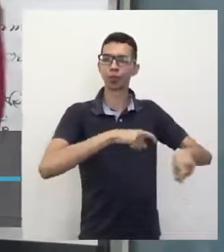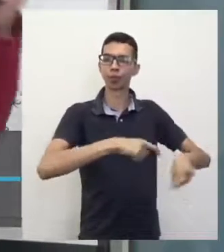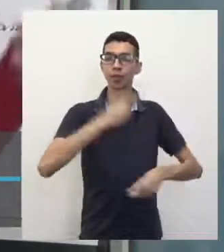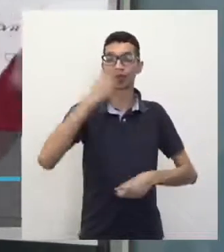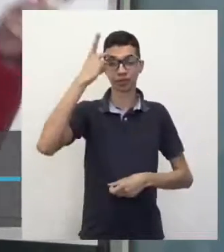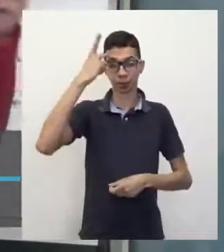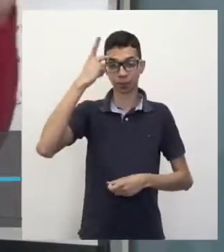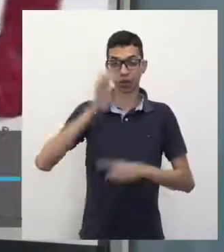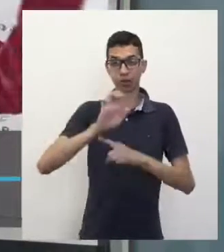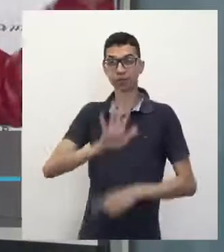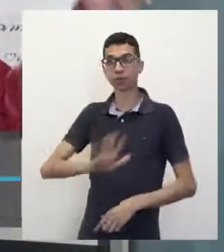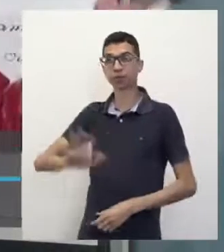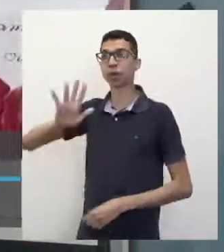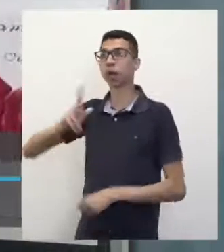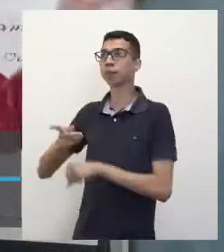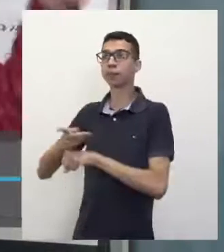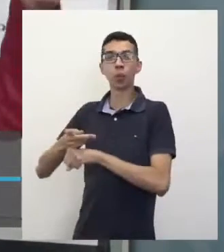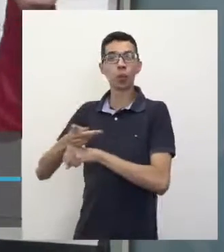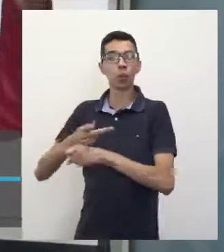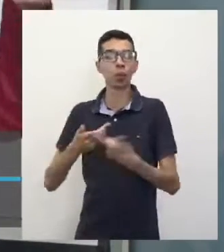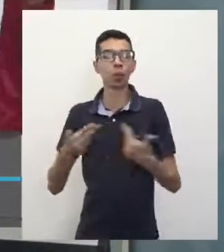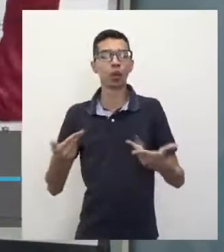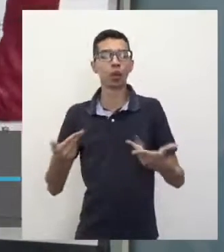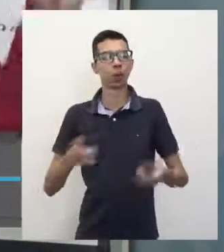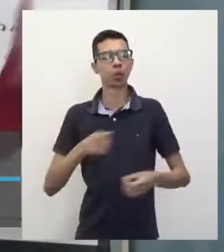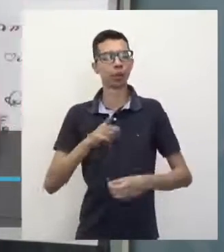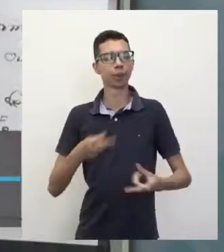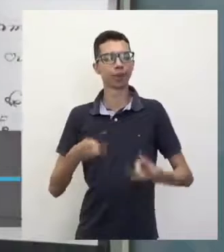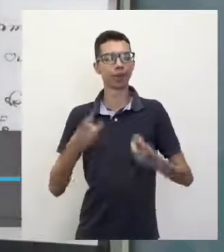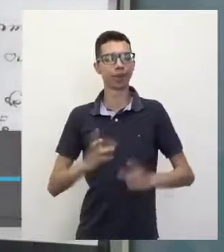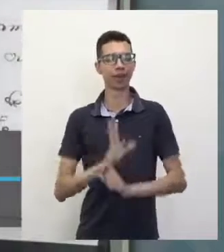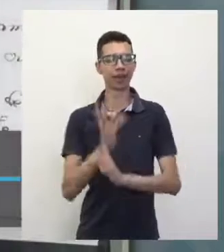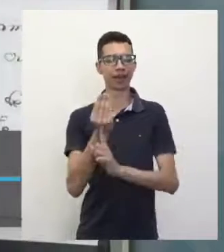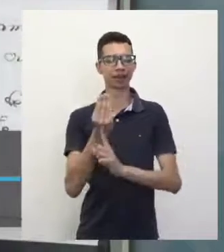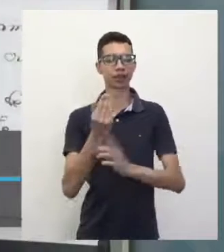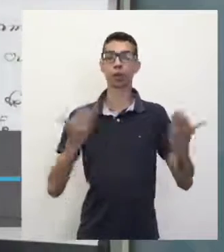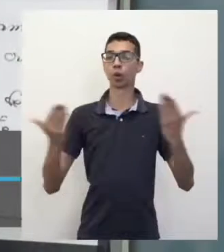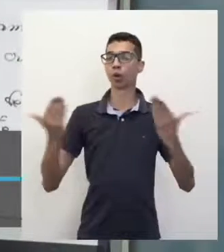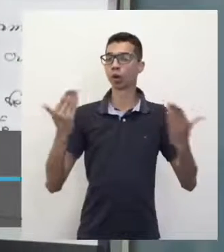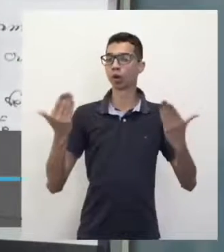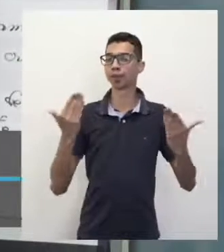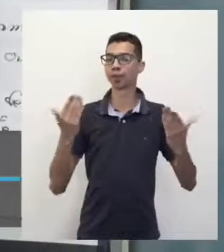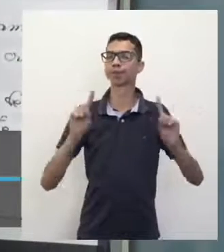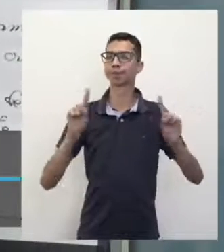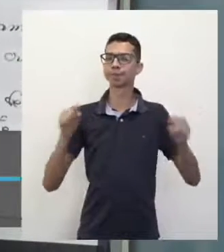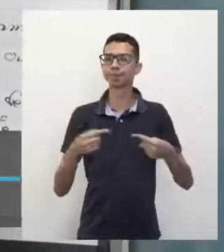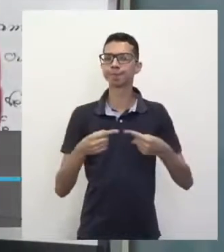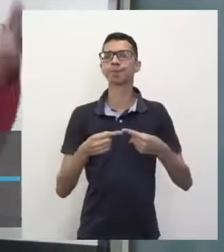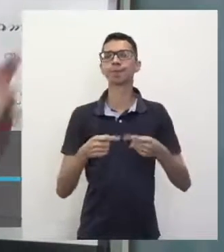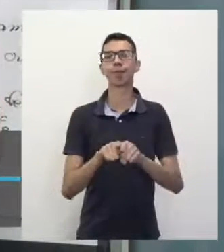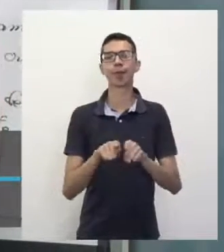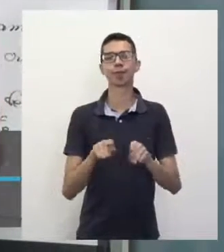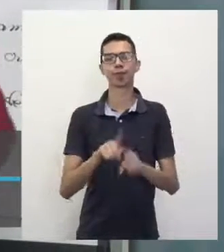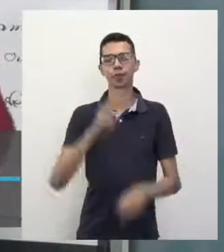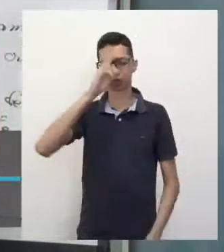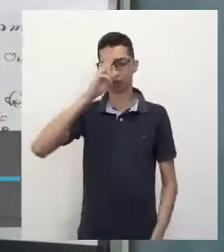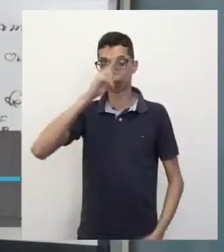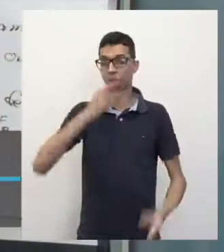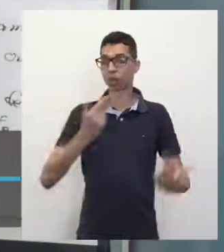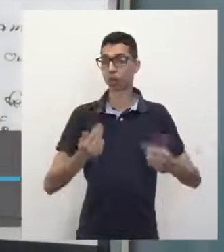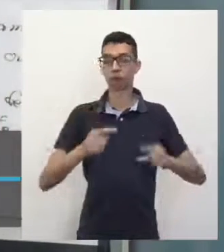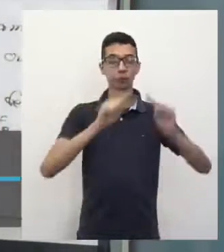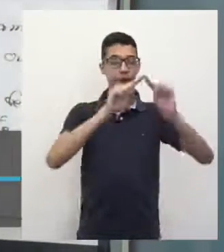que a obra de arte, ela tem uma relação intrínseca com a história. É a mesma coisa que eu pegar o quadro do Pedro Américo,